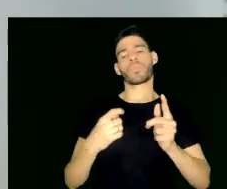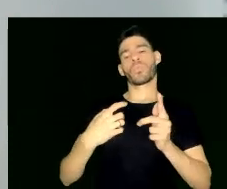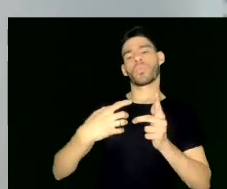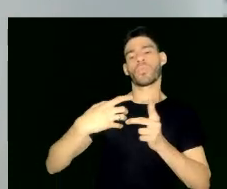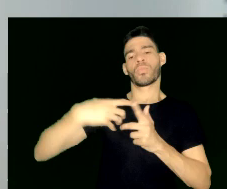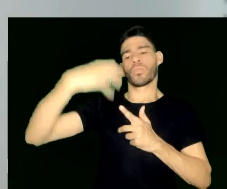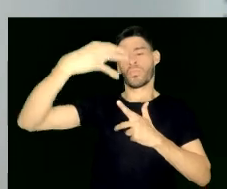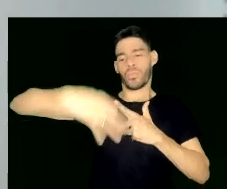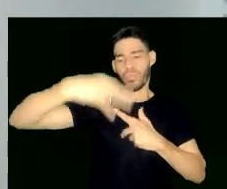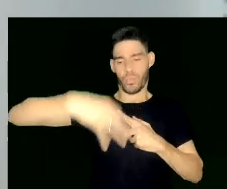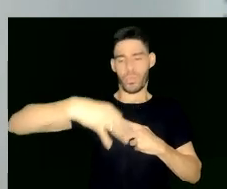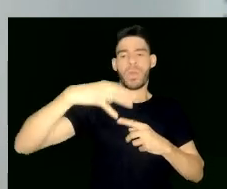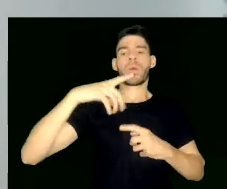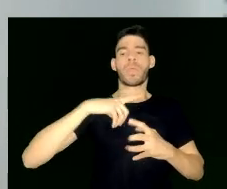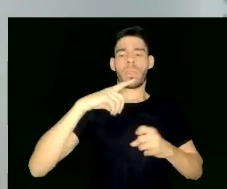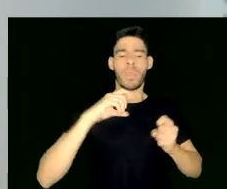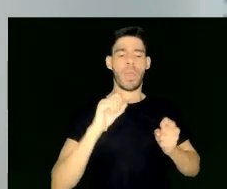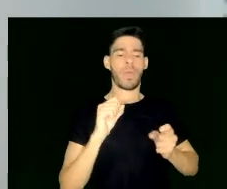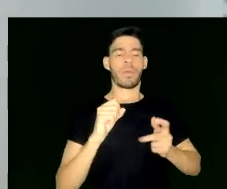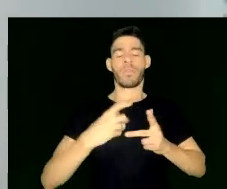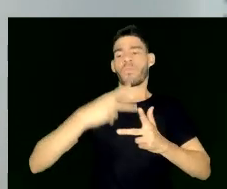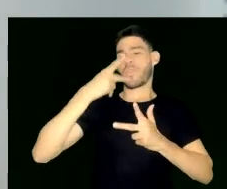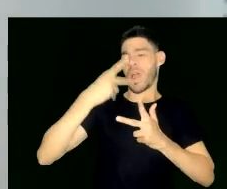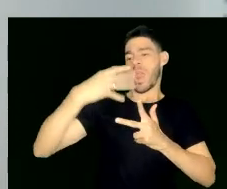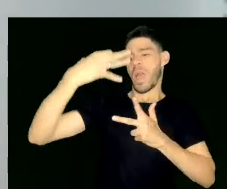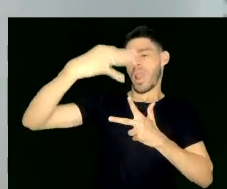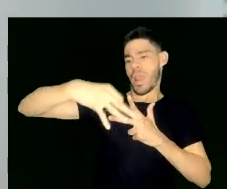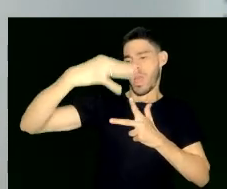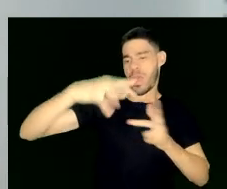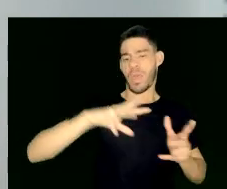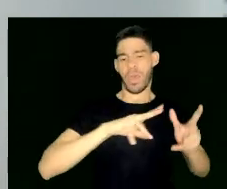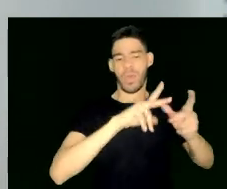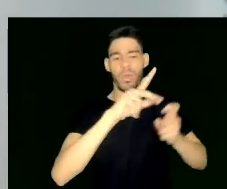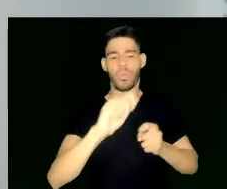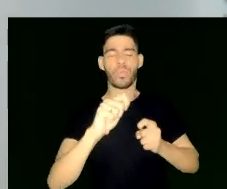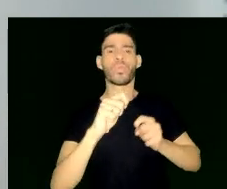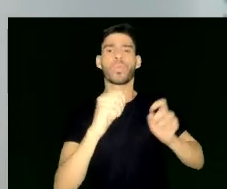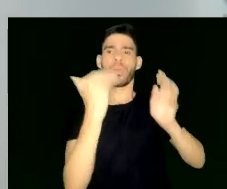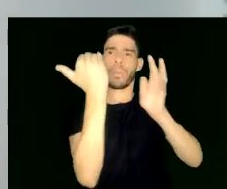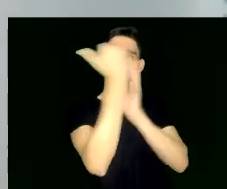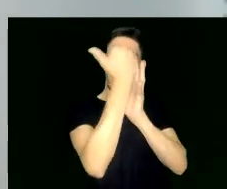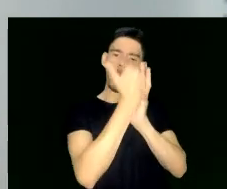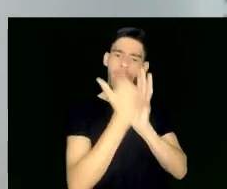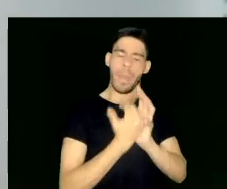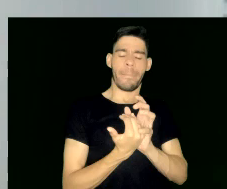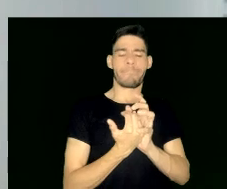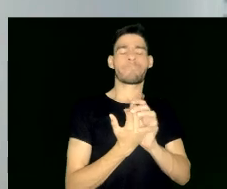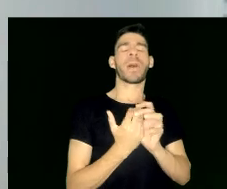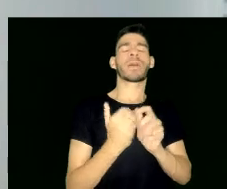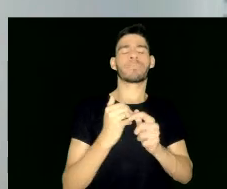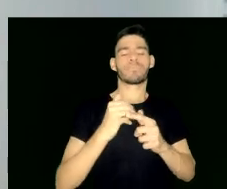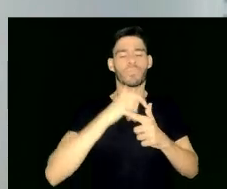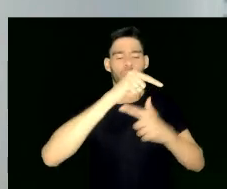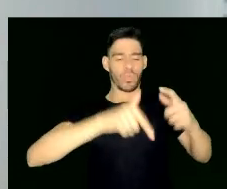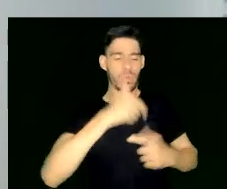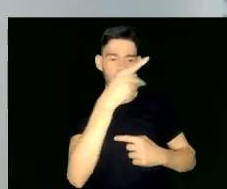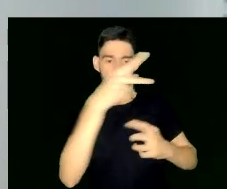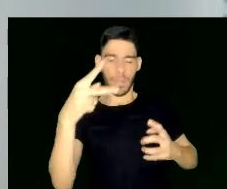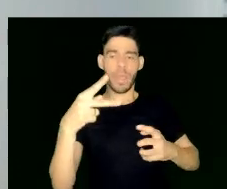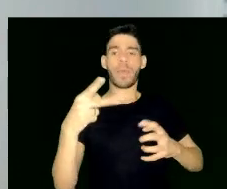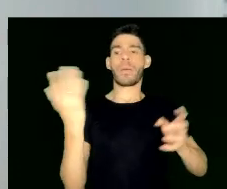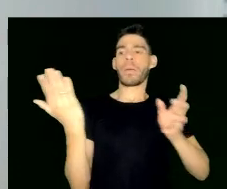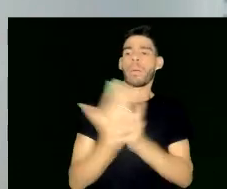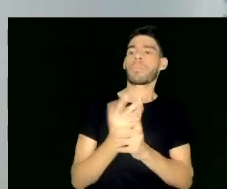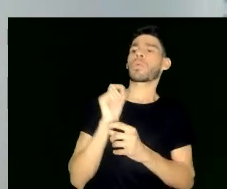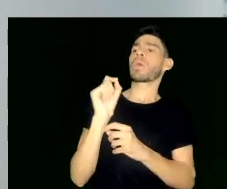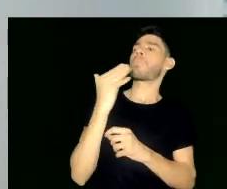estruturas judiciárias. E quando eu falo de poder judiciário, eu estou pensando em todos os agentes que compõem, né, o seu funcionamento.